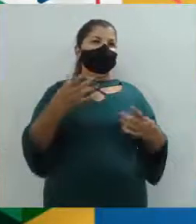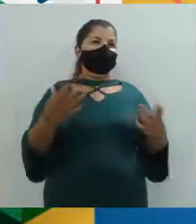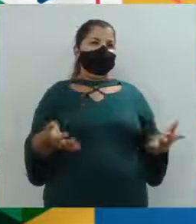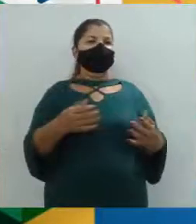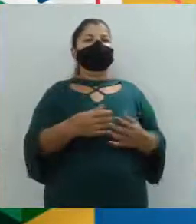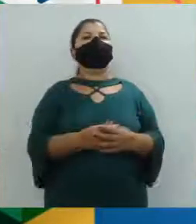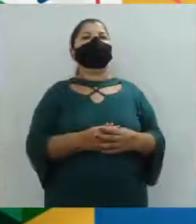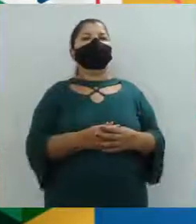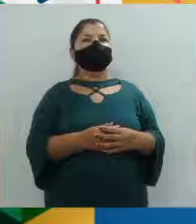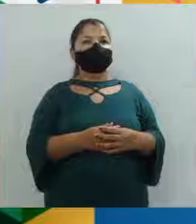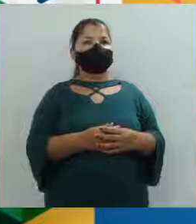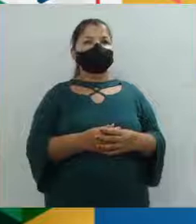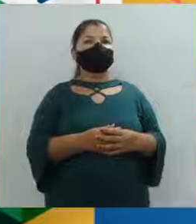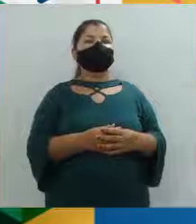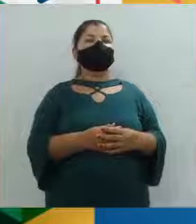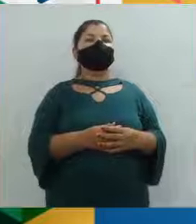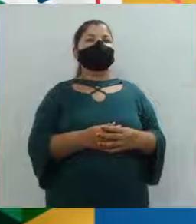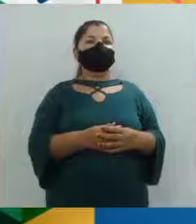né? Então,